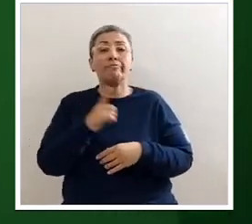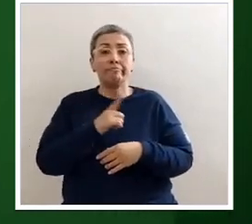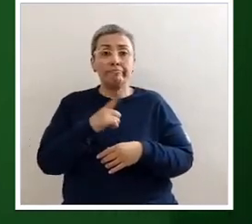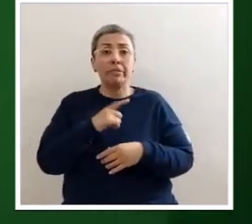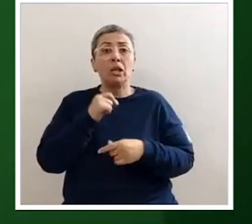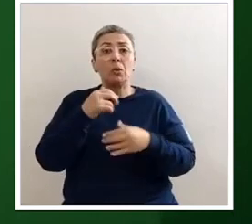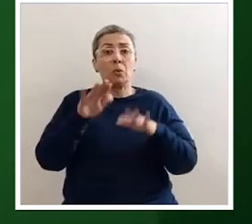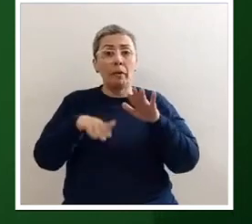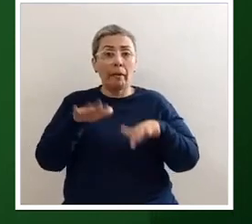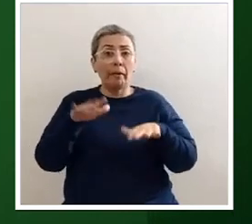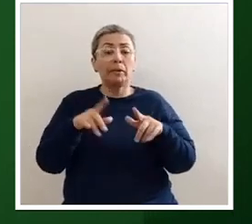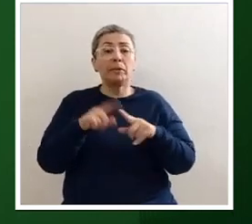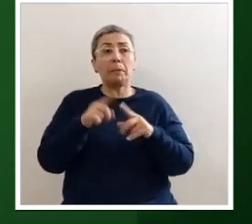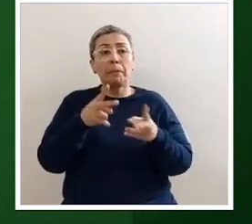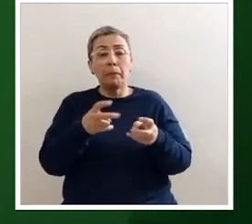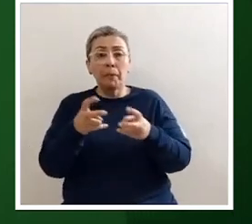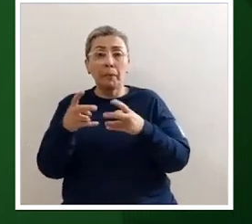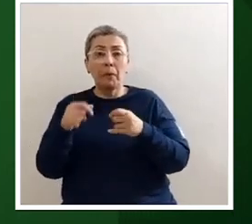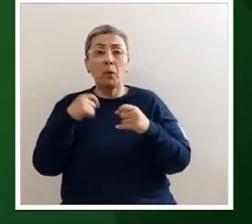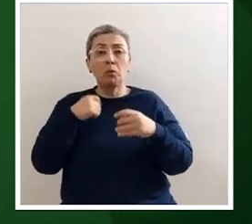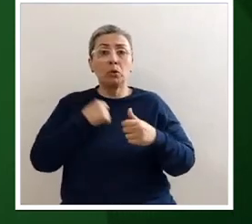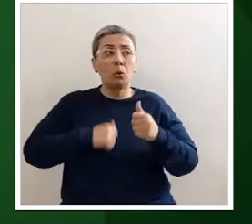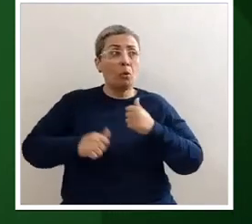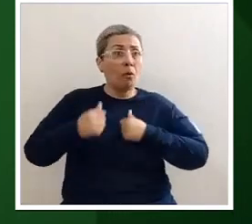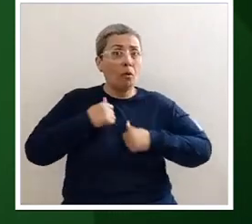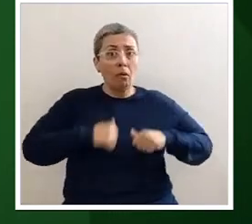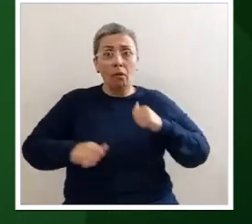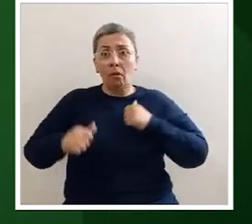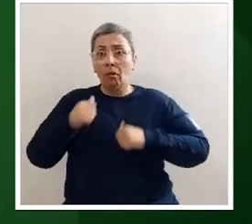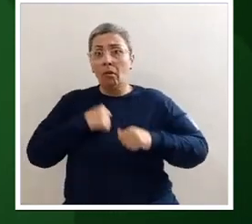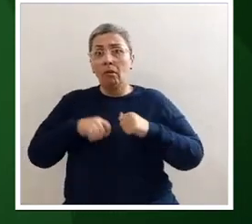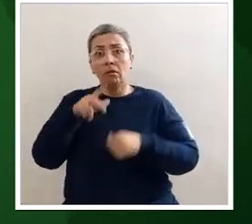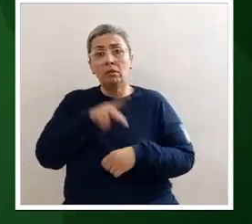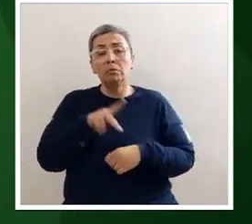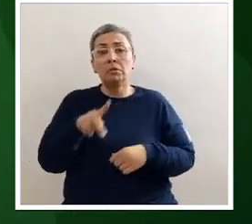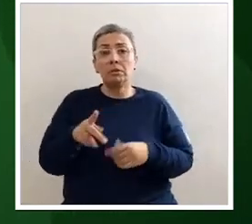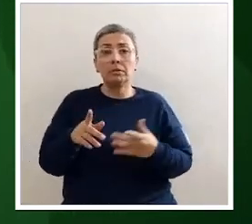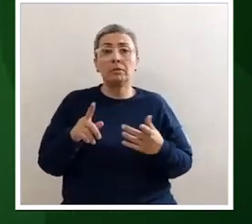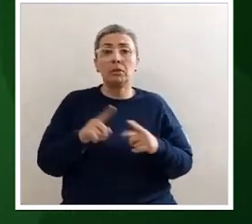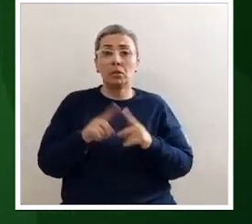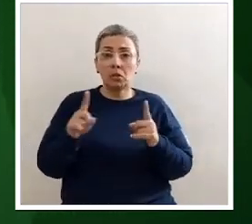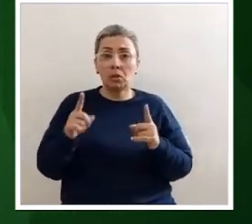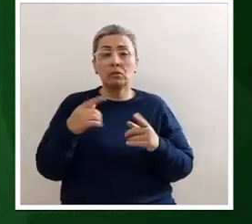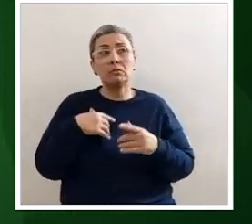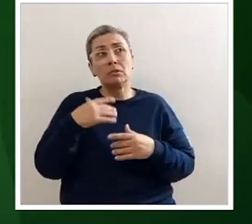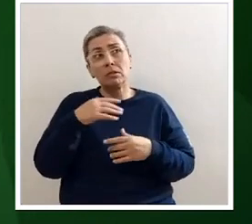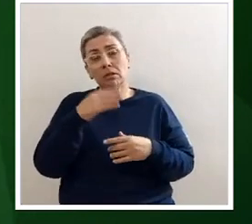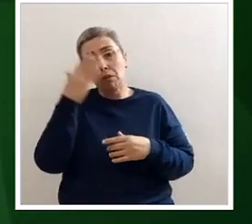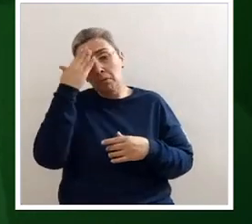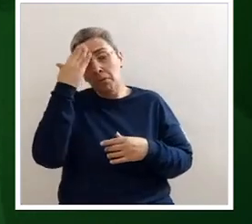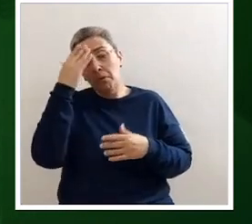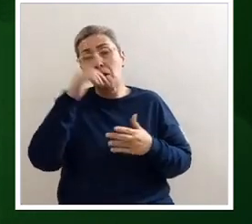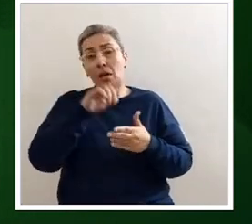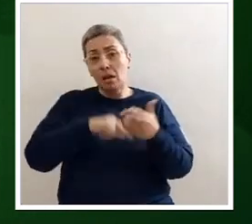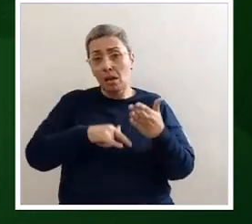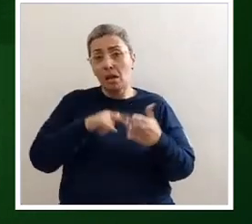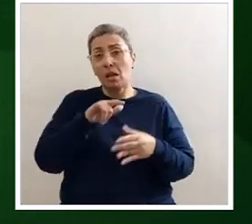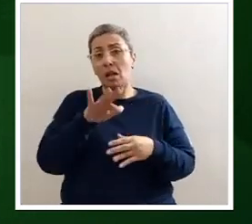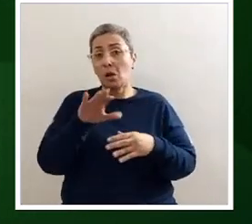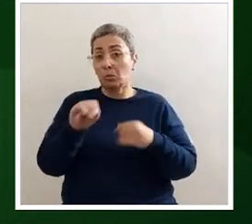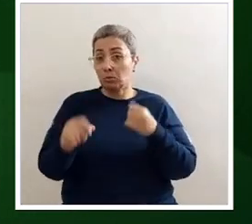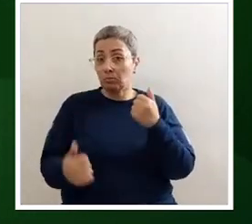às vezes a gente percebe o quanto aflige os professores nós sabemos que o laudo ele